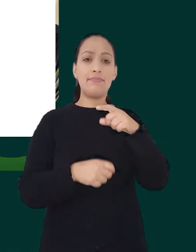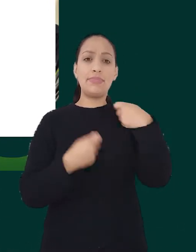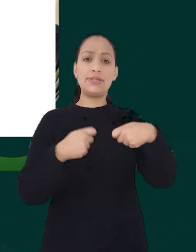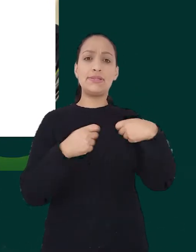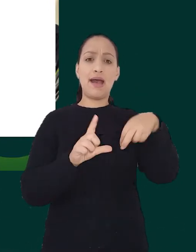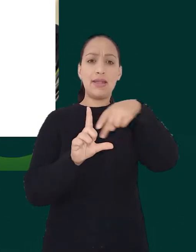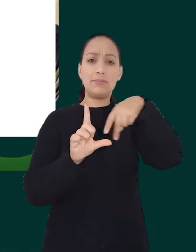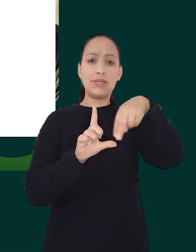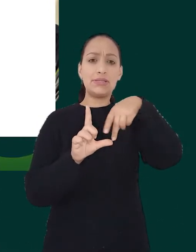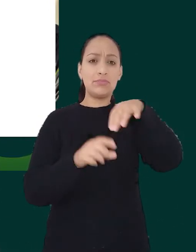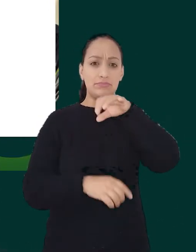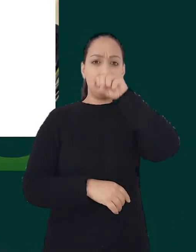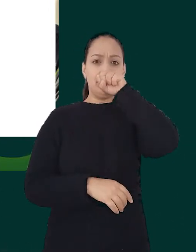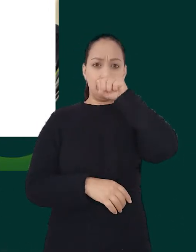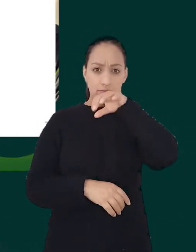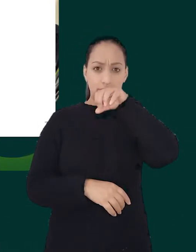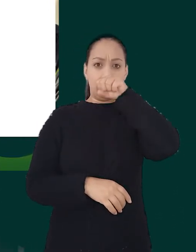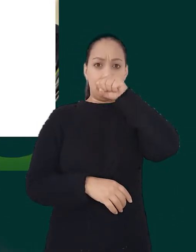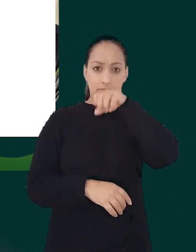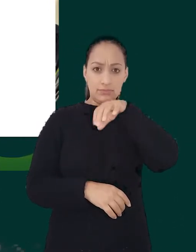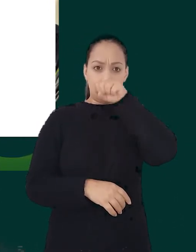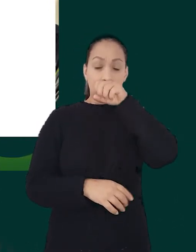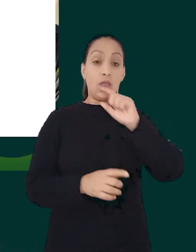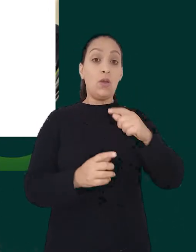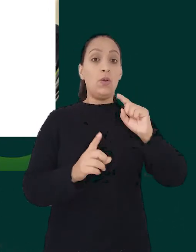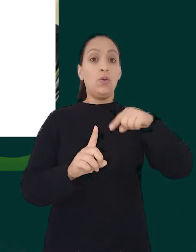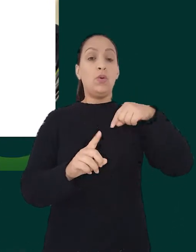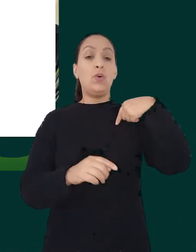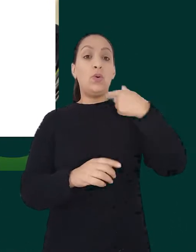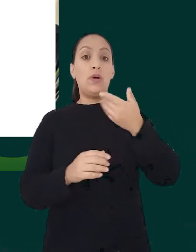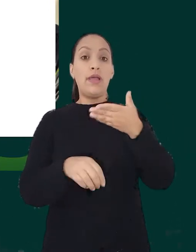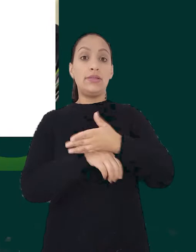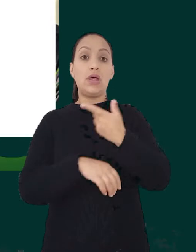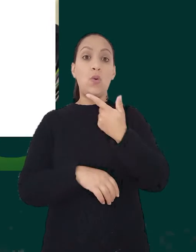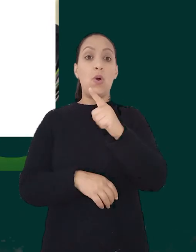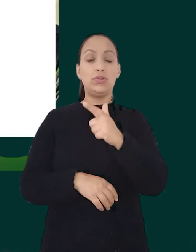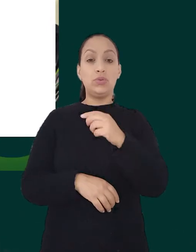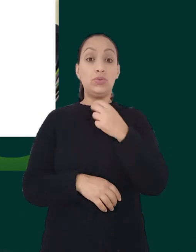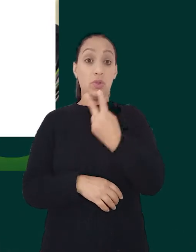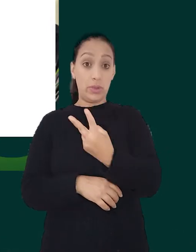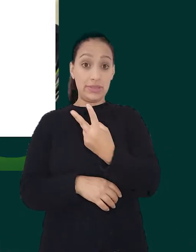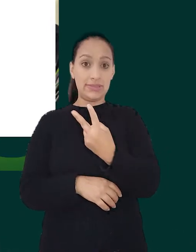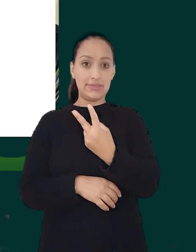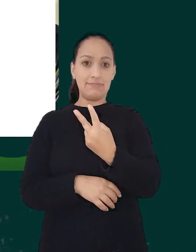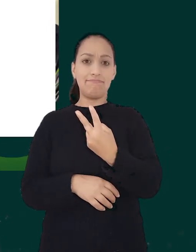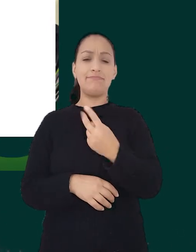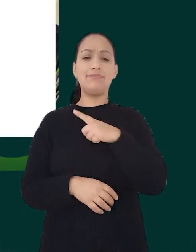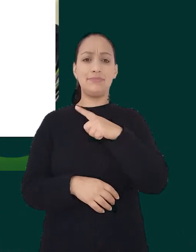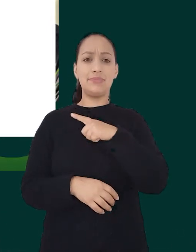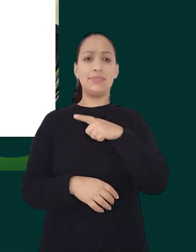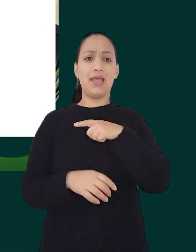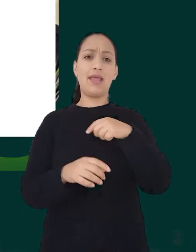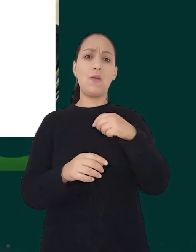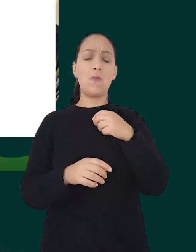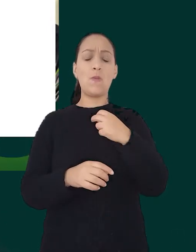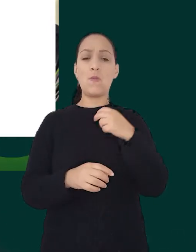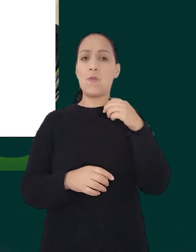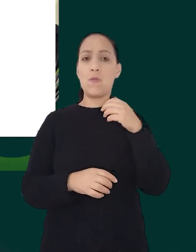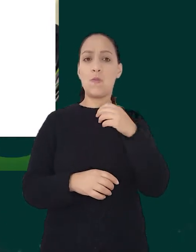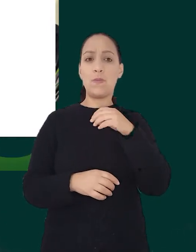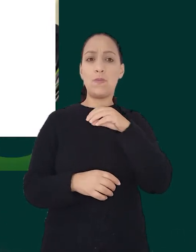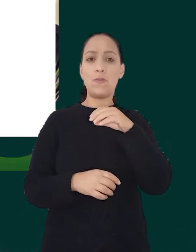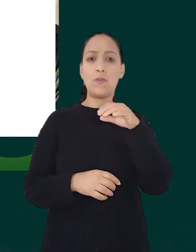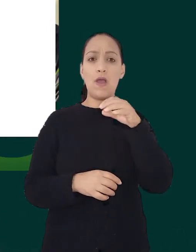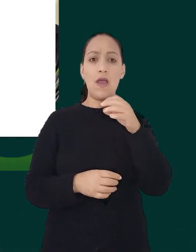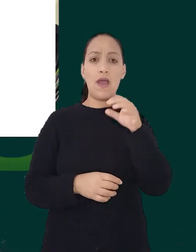respirando. Quando entra para um idle 2, eu vou ter a animação dele fazendo outra parte, eu vou ter um áudio dele